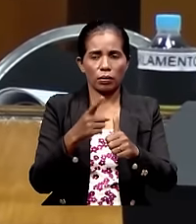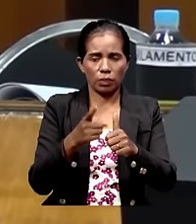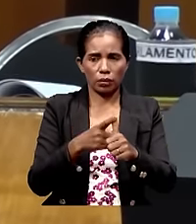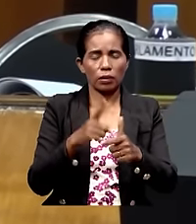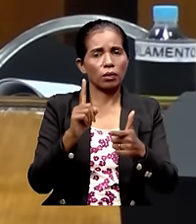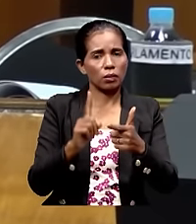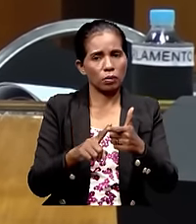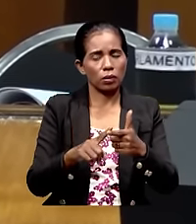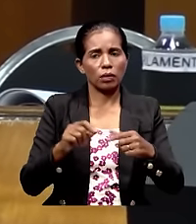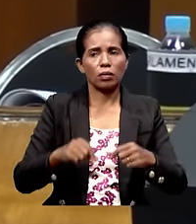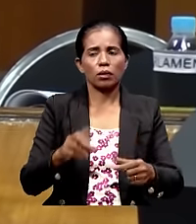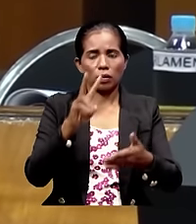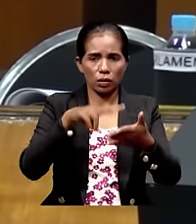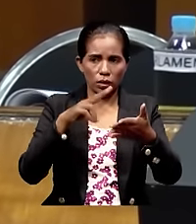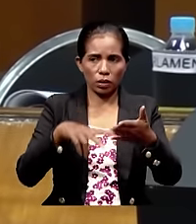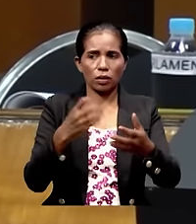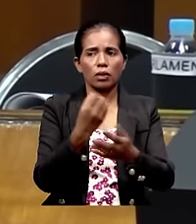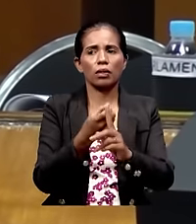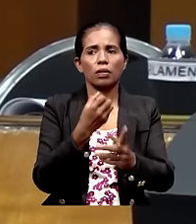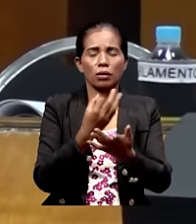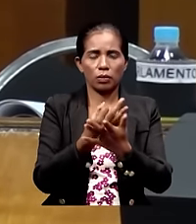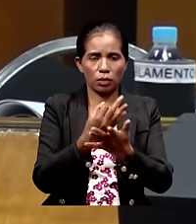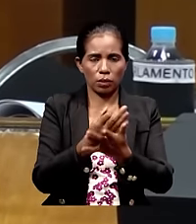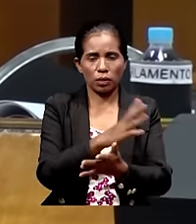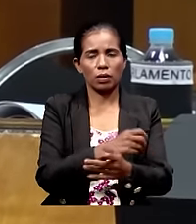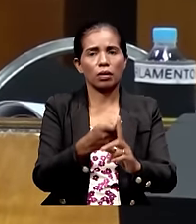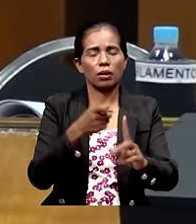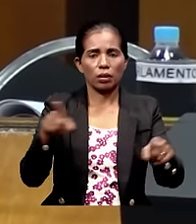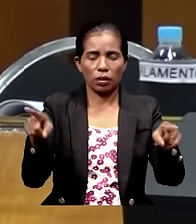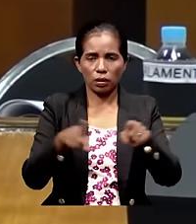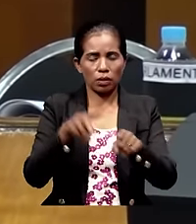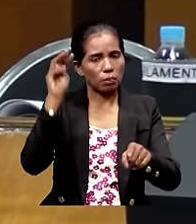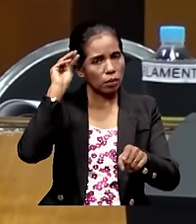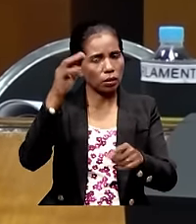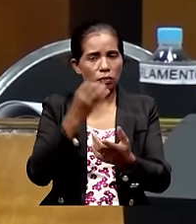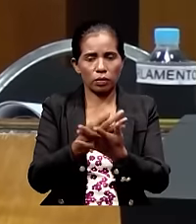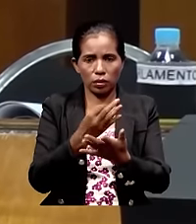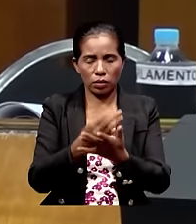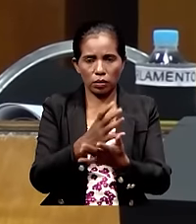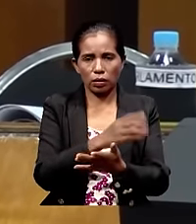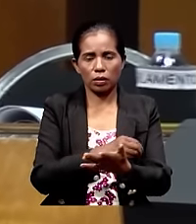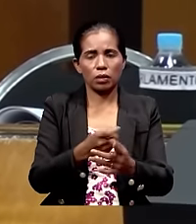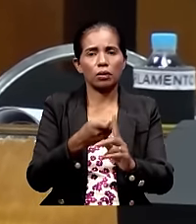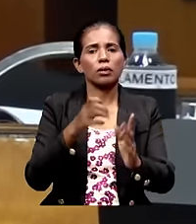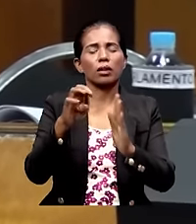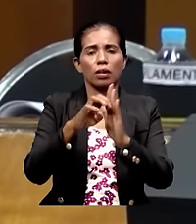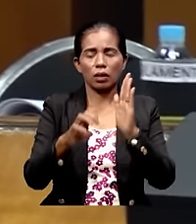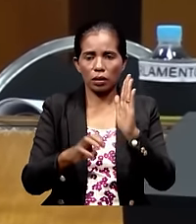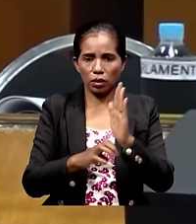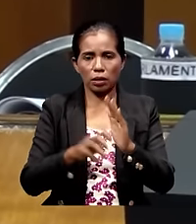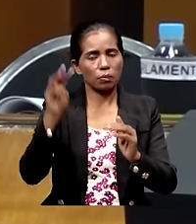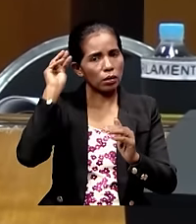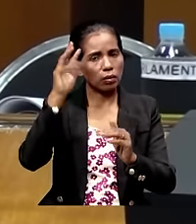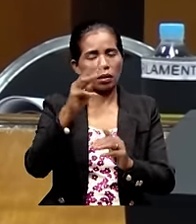leitura continuação ba iha orçamento husi ministerio relevante sira, anesan, Ministerio Finanças, dotação geral estado nian, Ministério